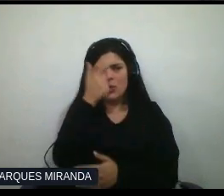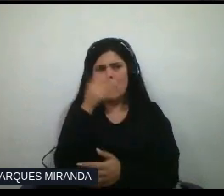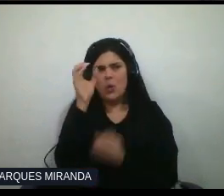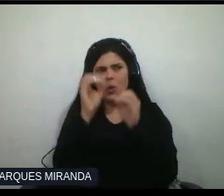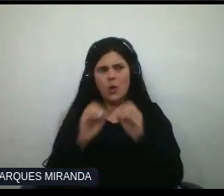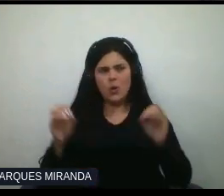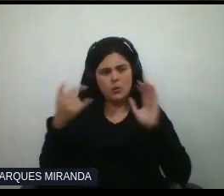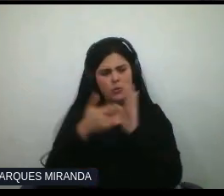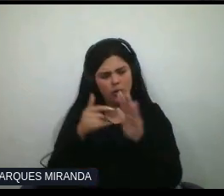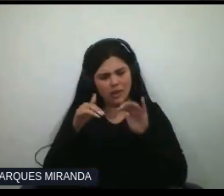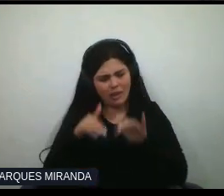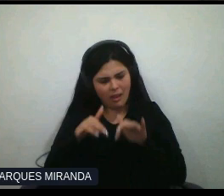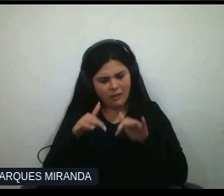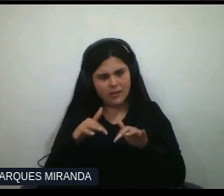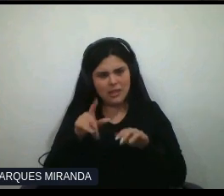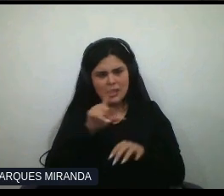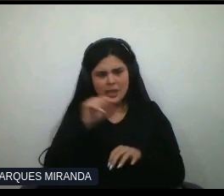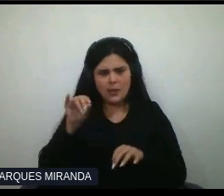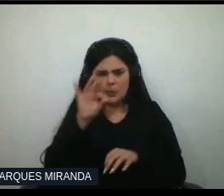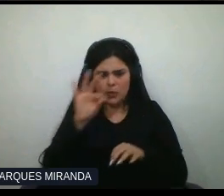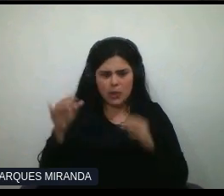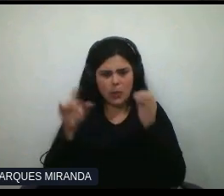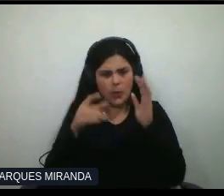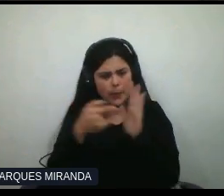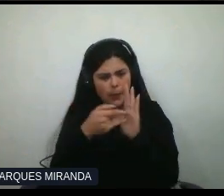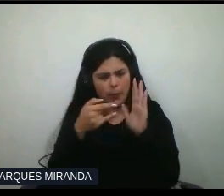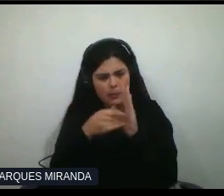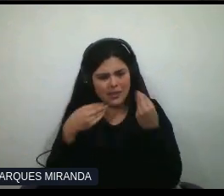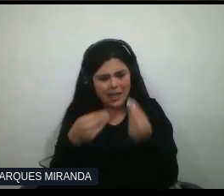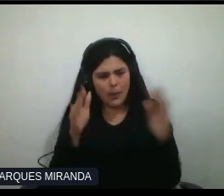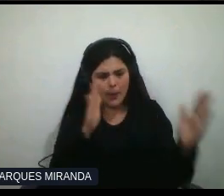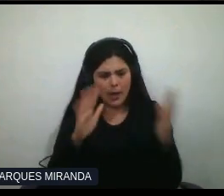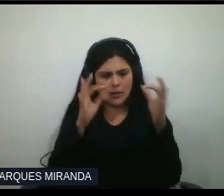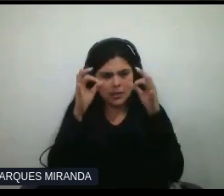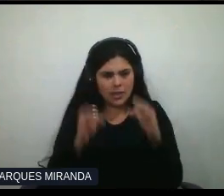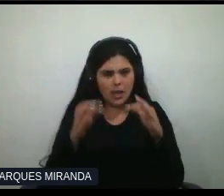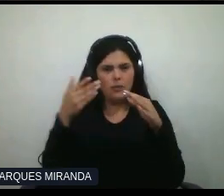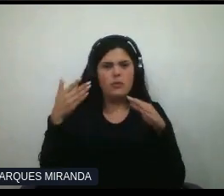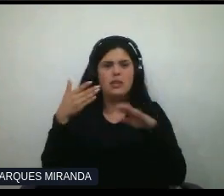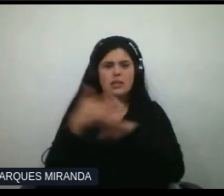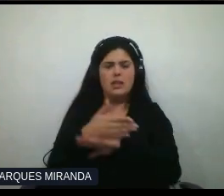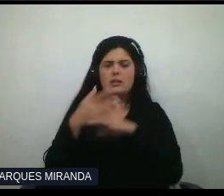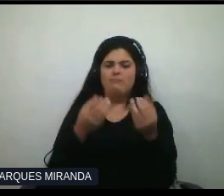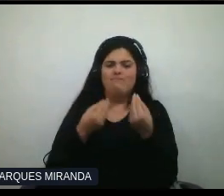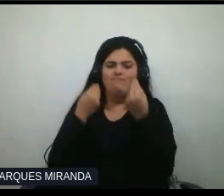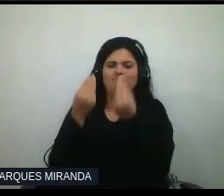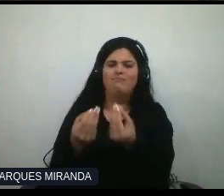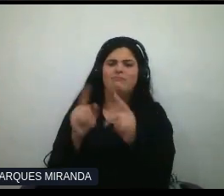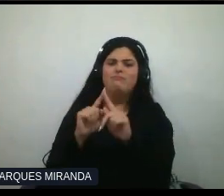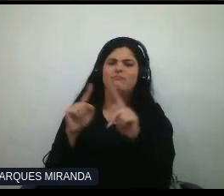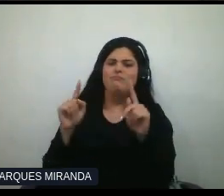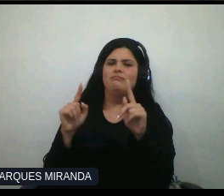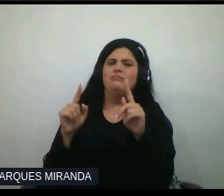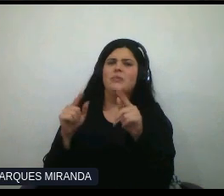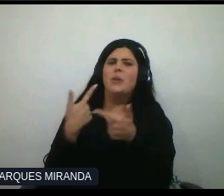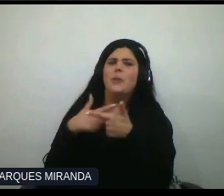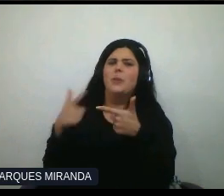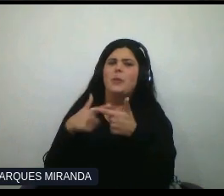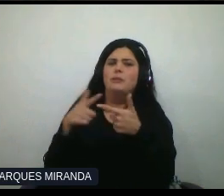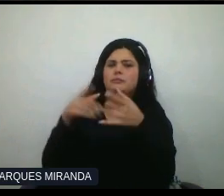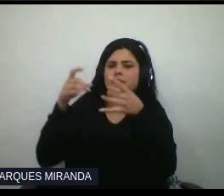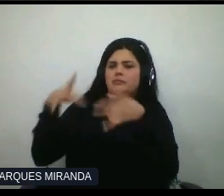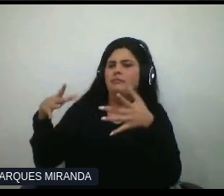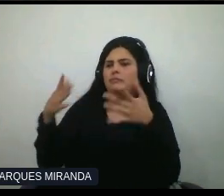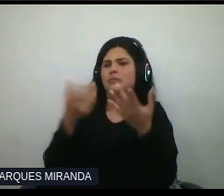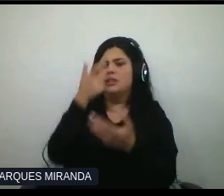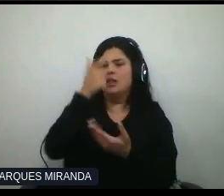eu faço 100% programação, entrego no prazo, entro ali e entrego, mas o quanto que a gente está deixando de